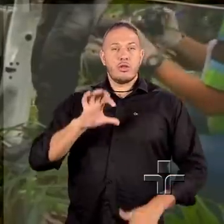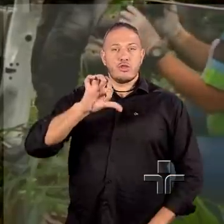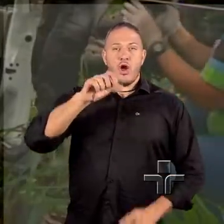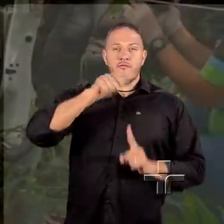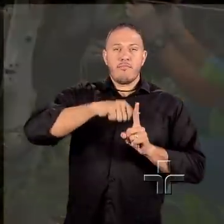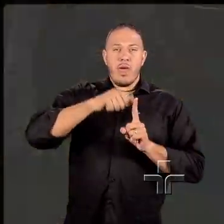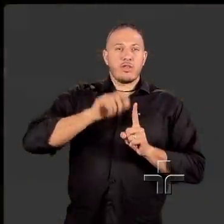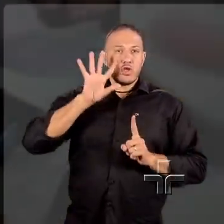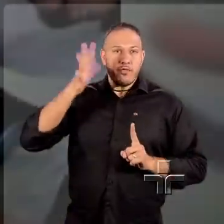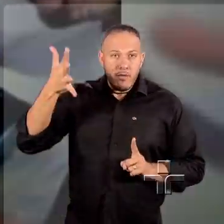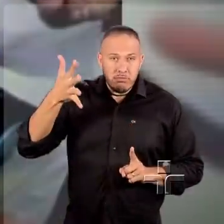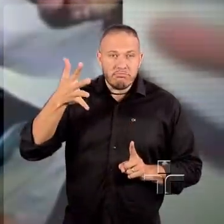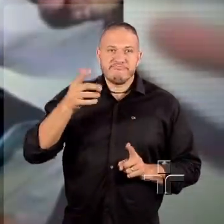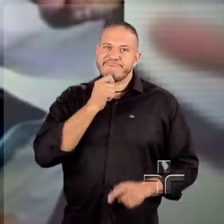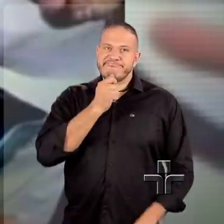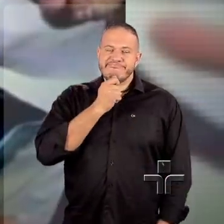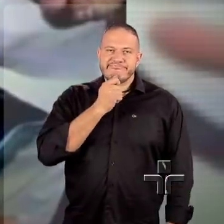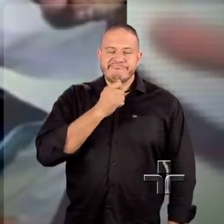sem solução.